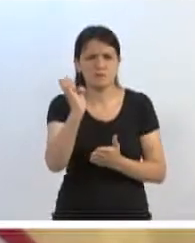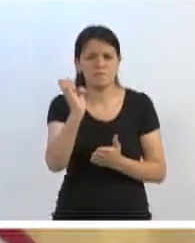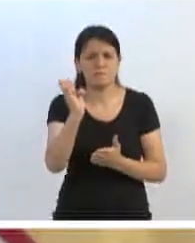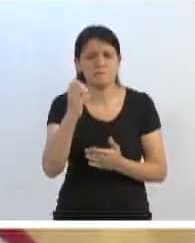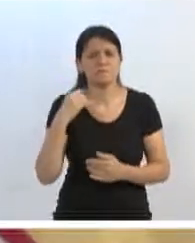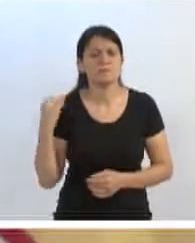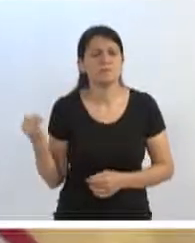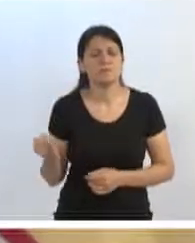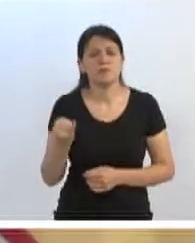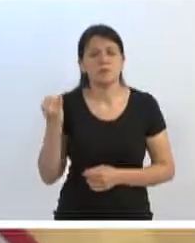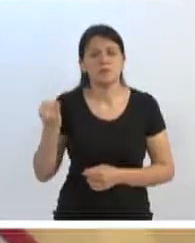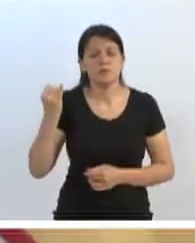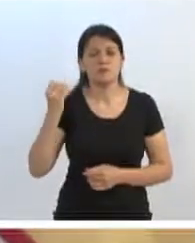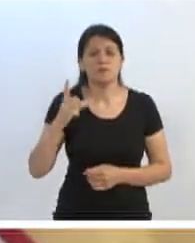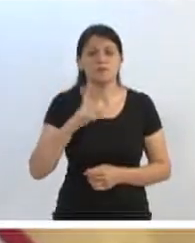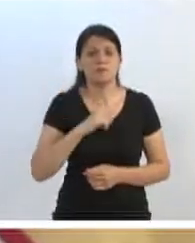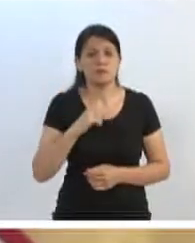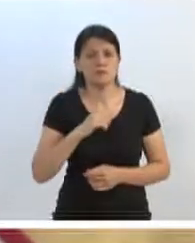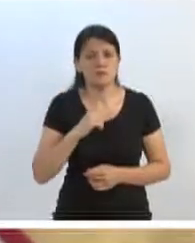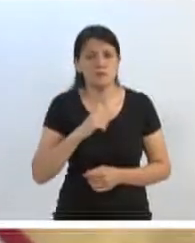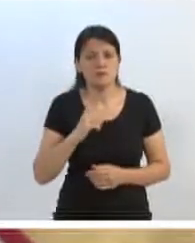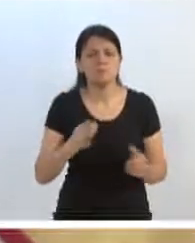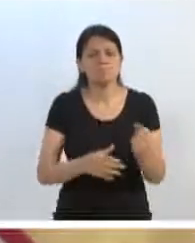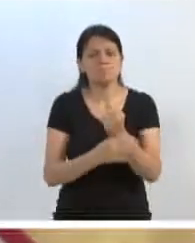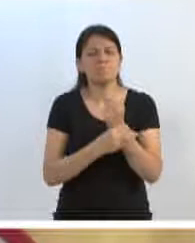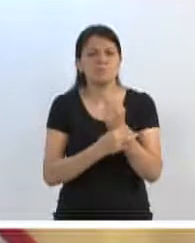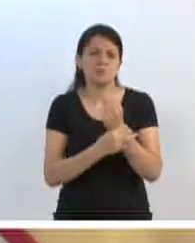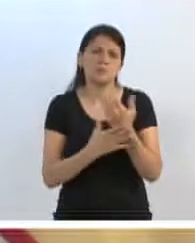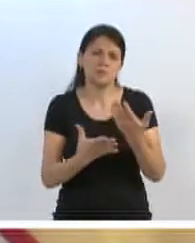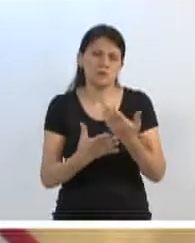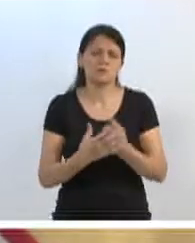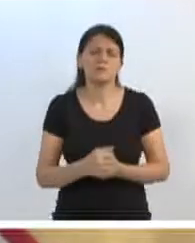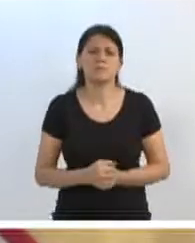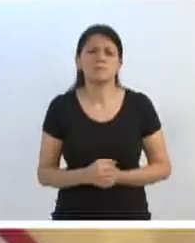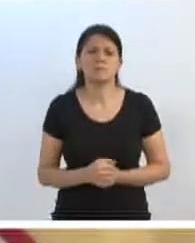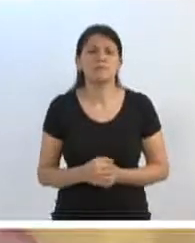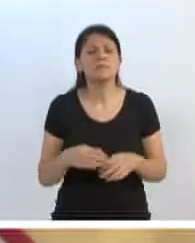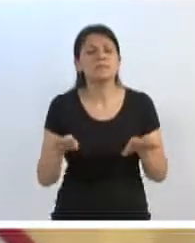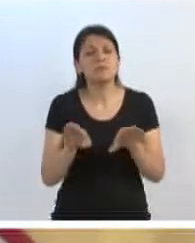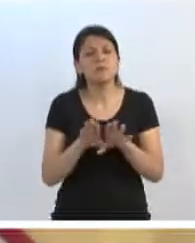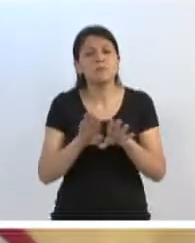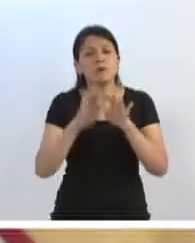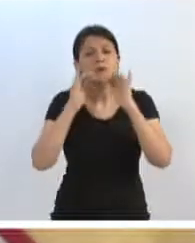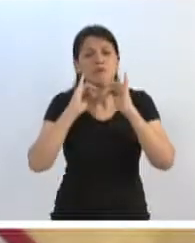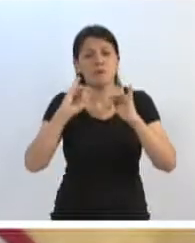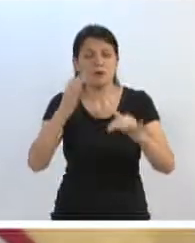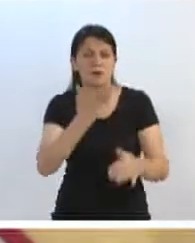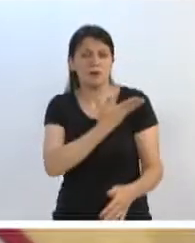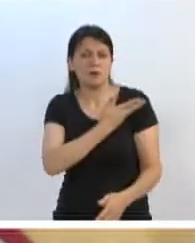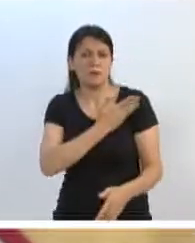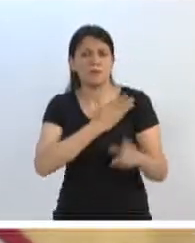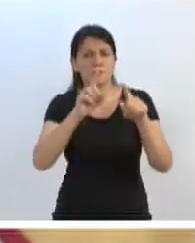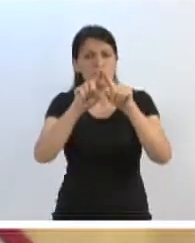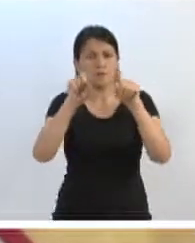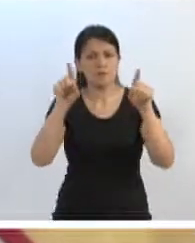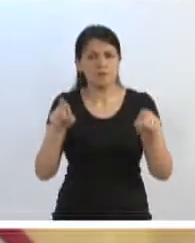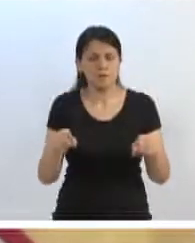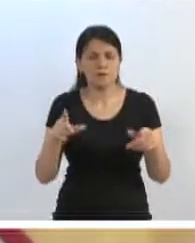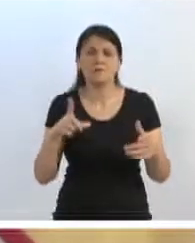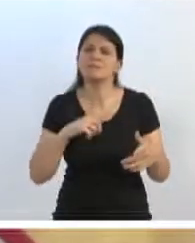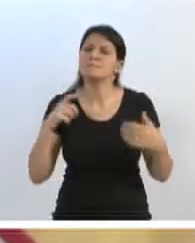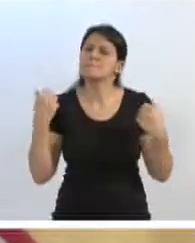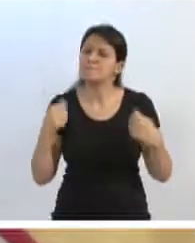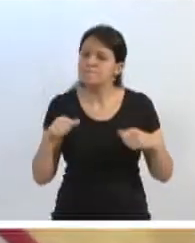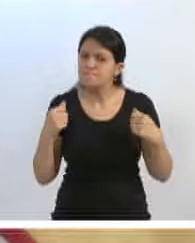nós temos tenhamos essa essa garantia quero também dizia que os colegas servidores que nós precisamos